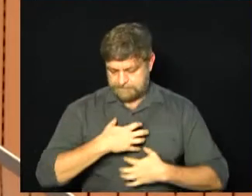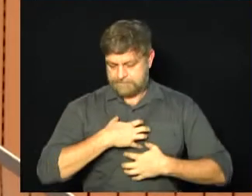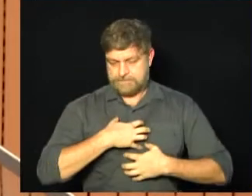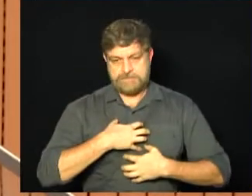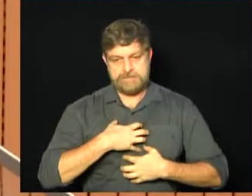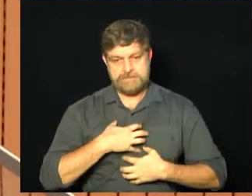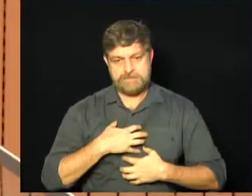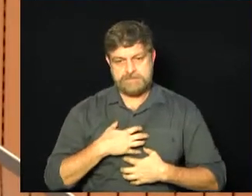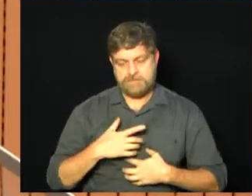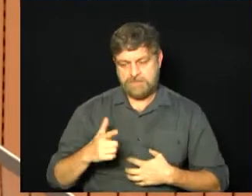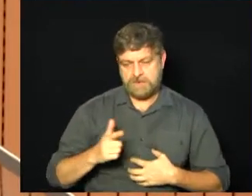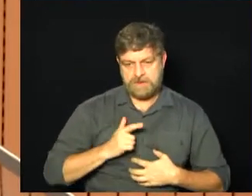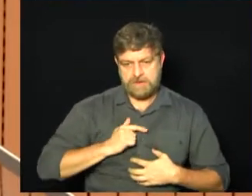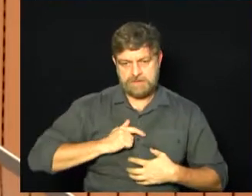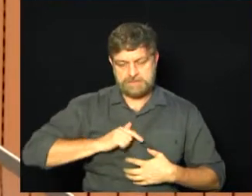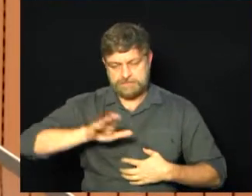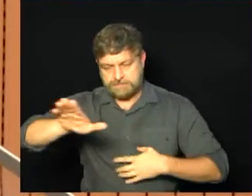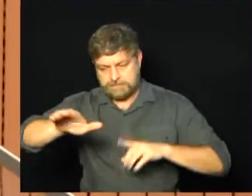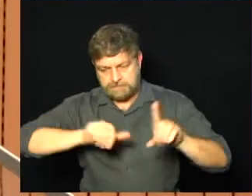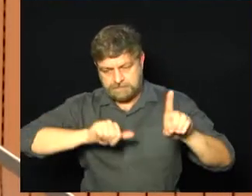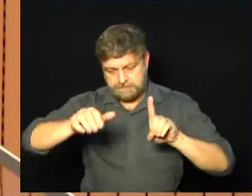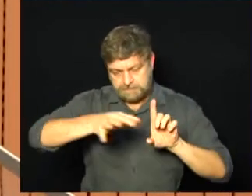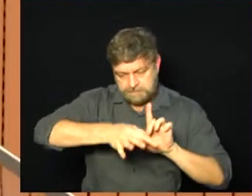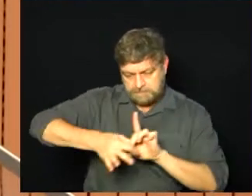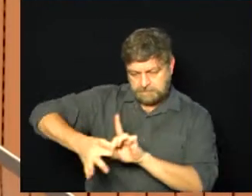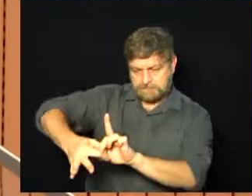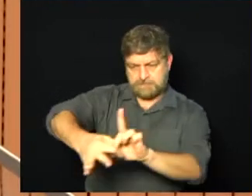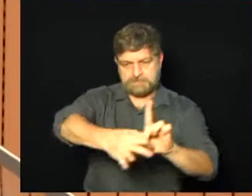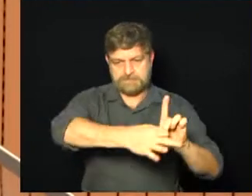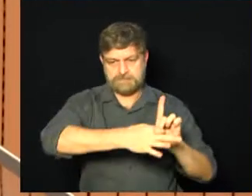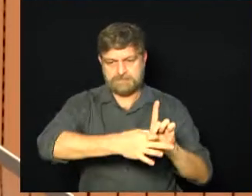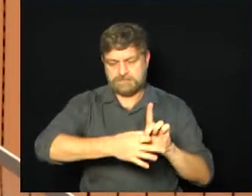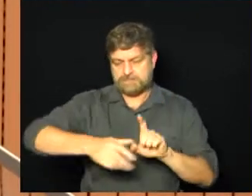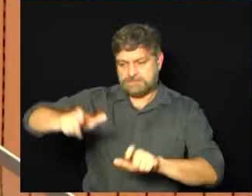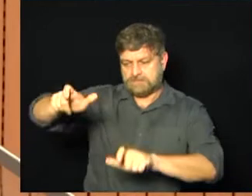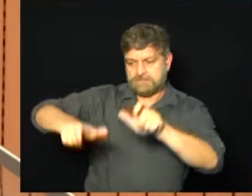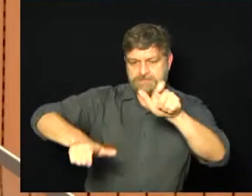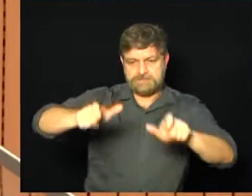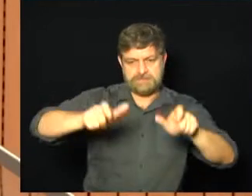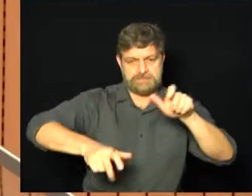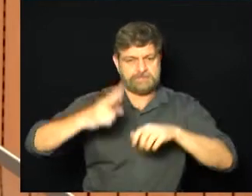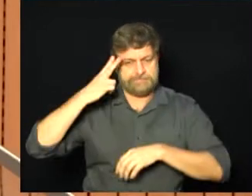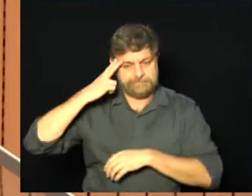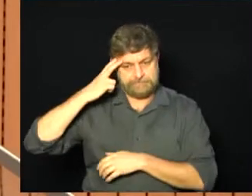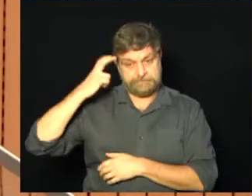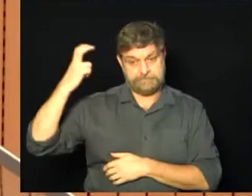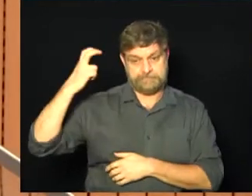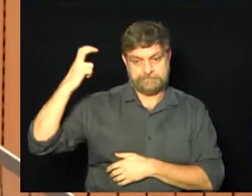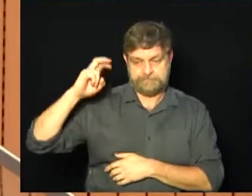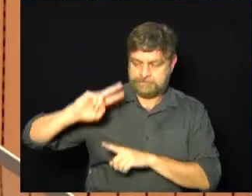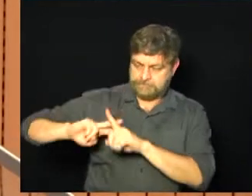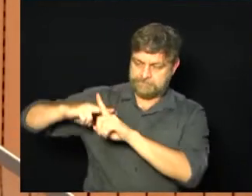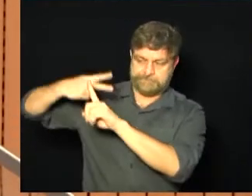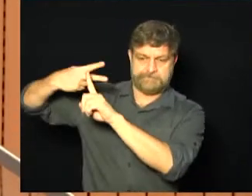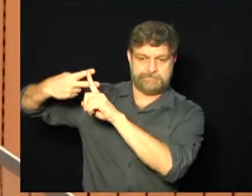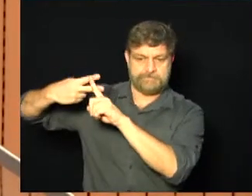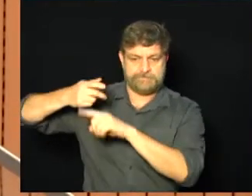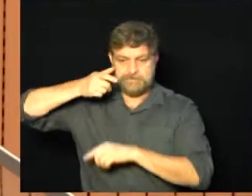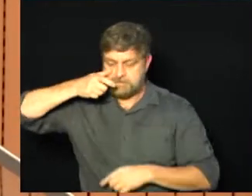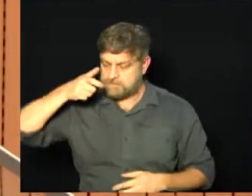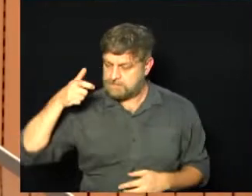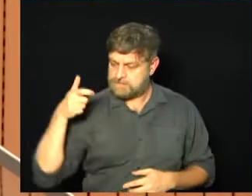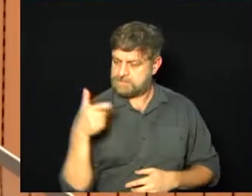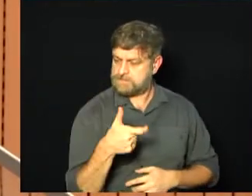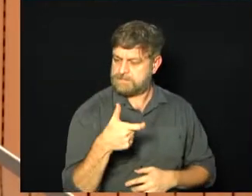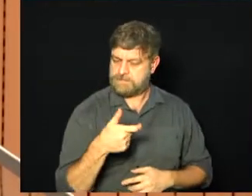de atrair e manter em torno a si outros intelectuais, interessados em